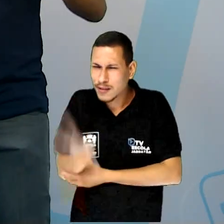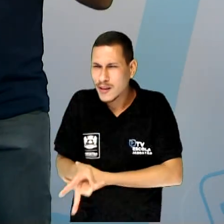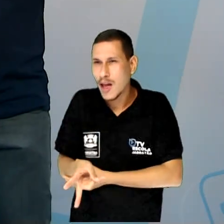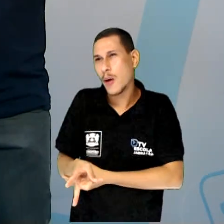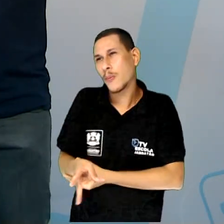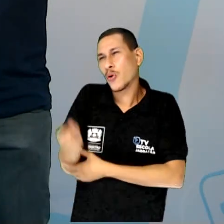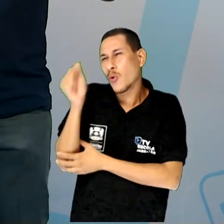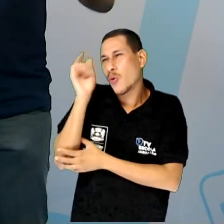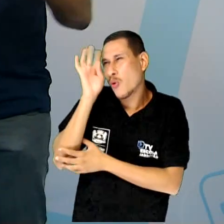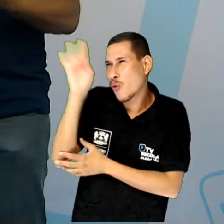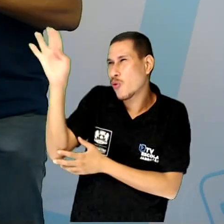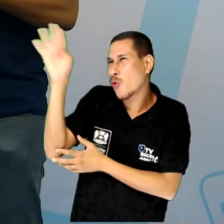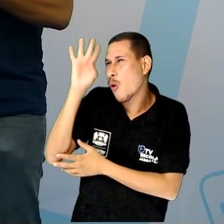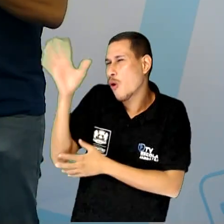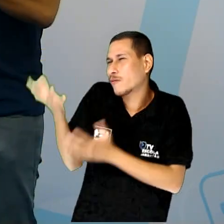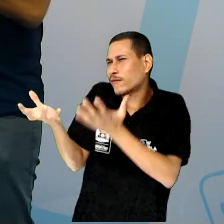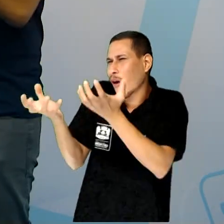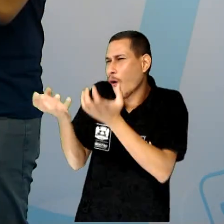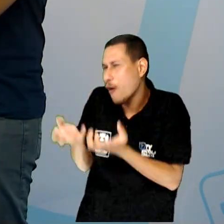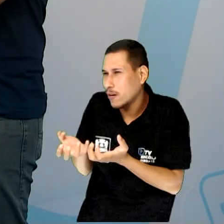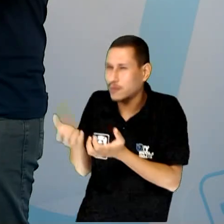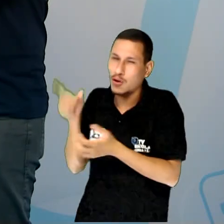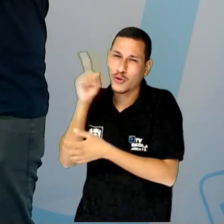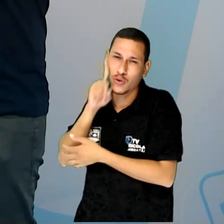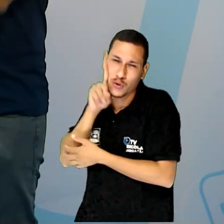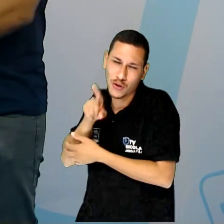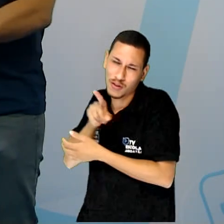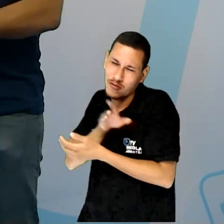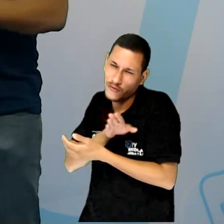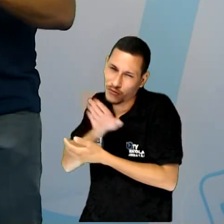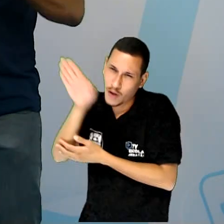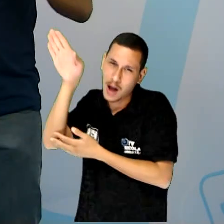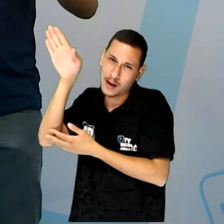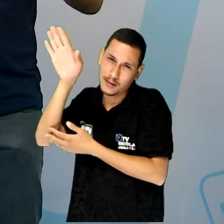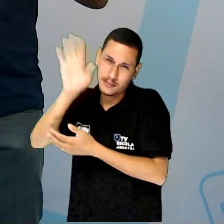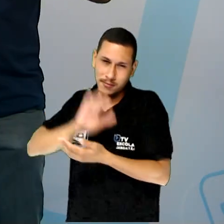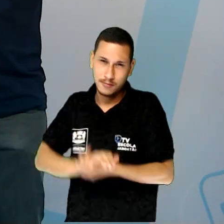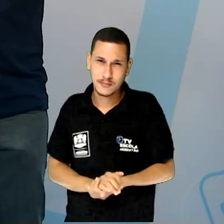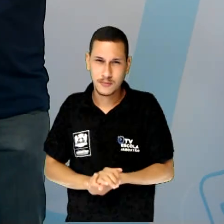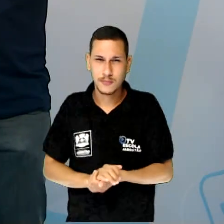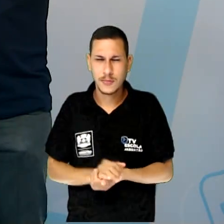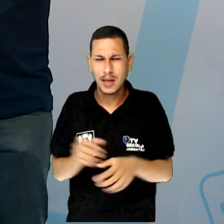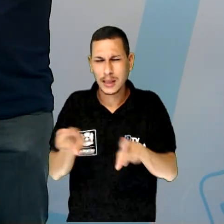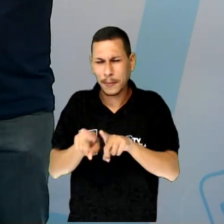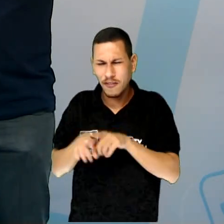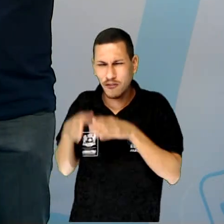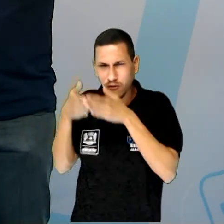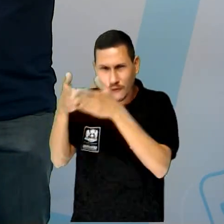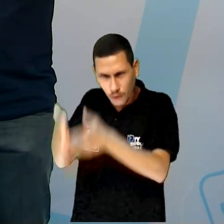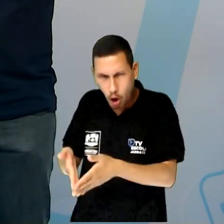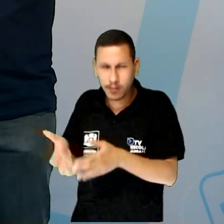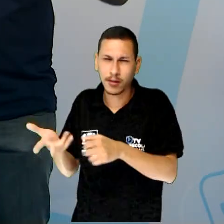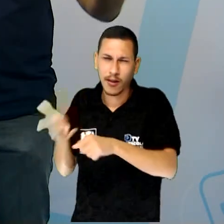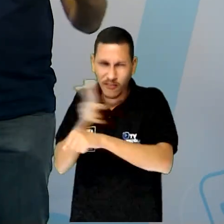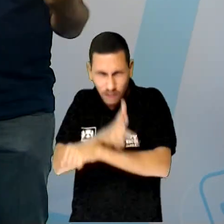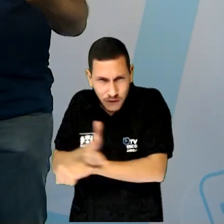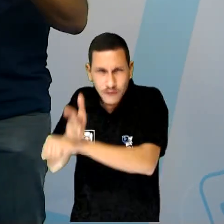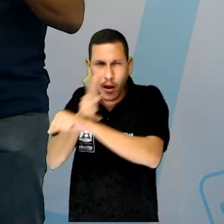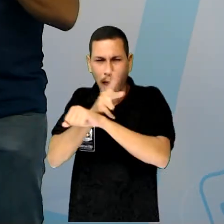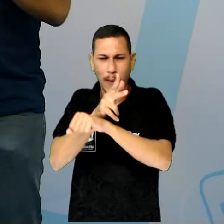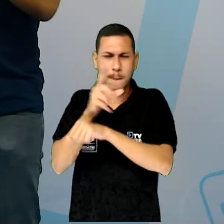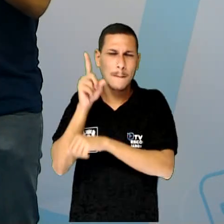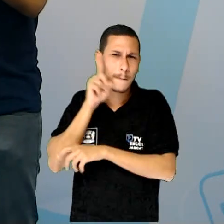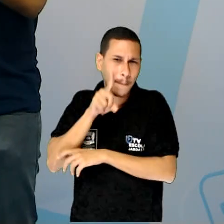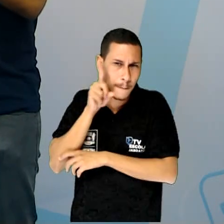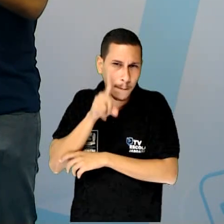da Disneylândia, né? Tem aquela questão do entretenimento, voltado para a questão dos filmes